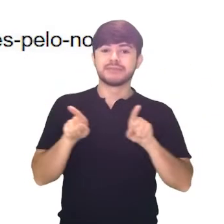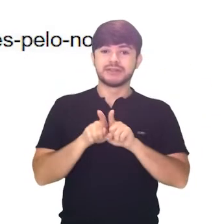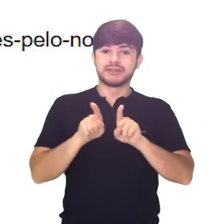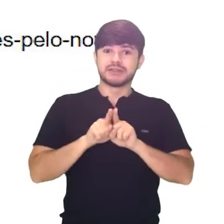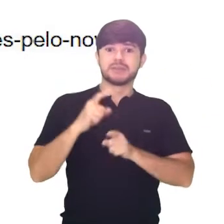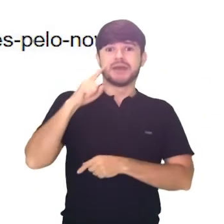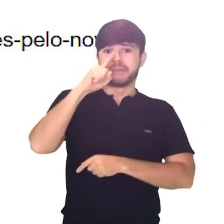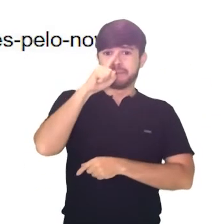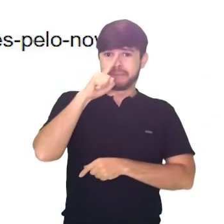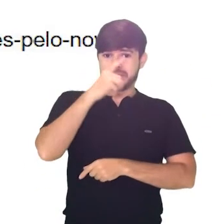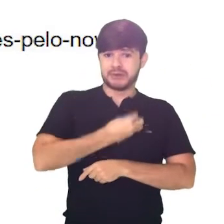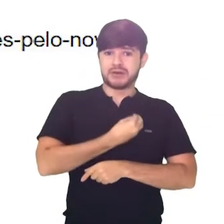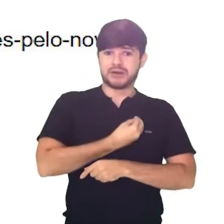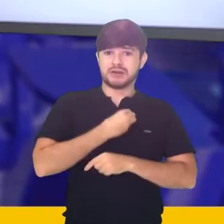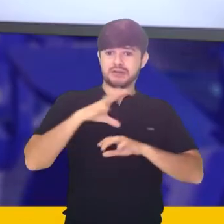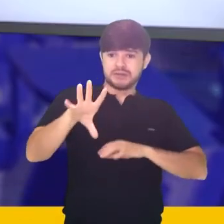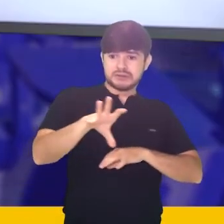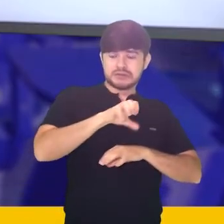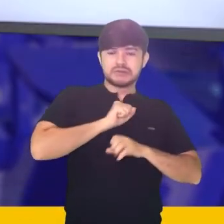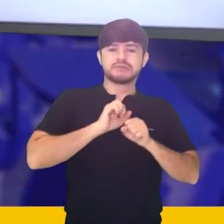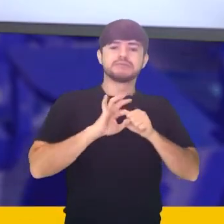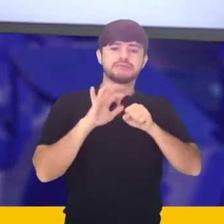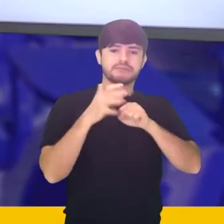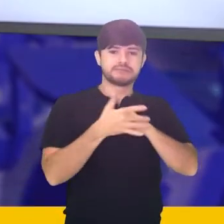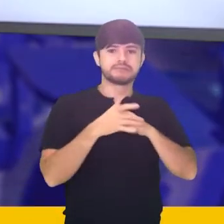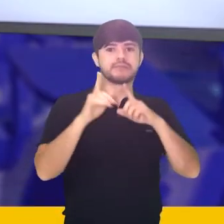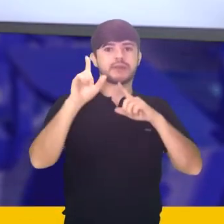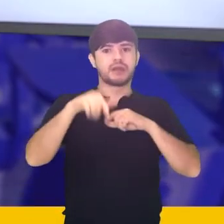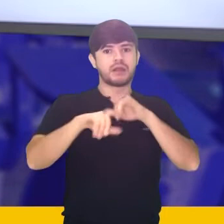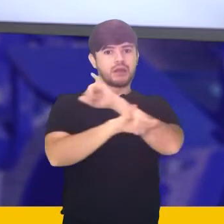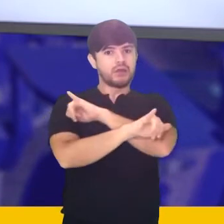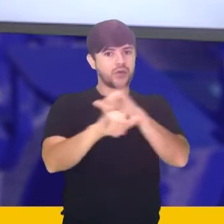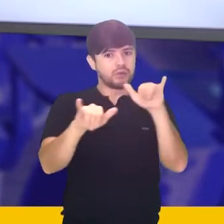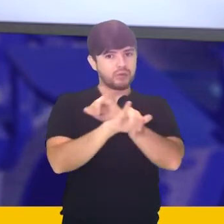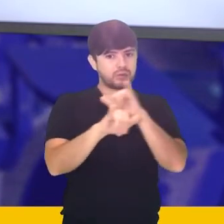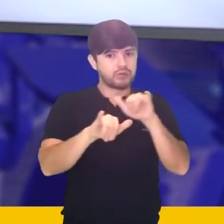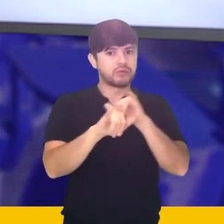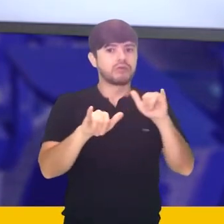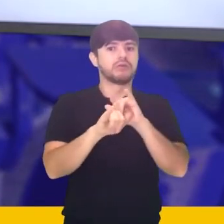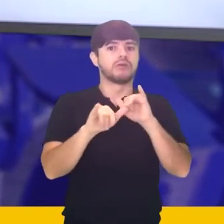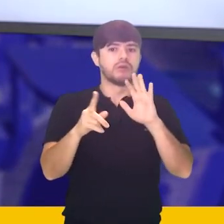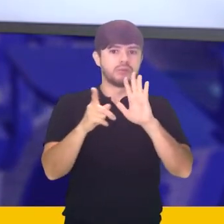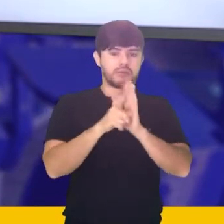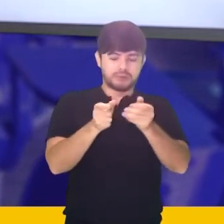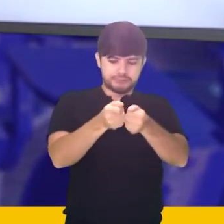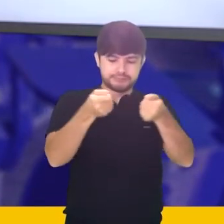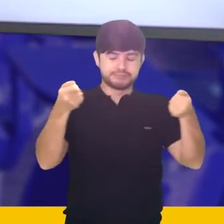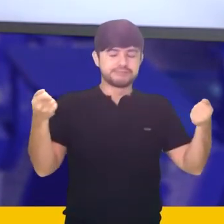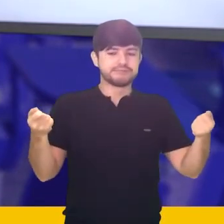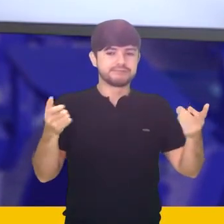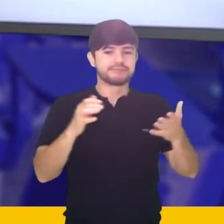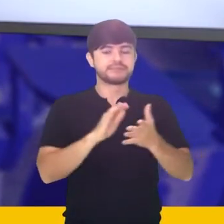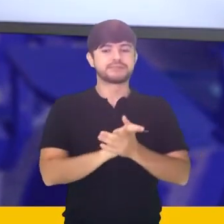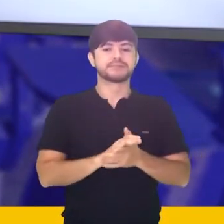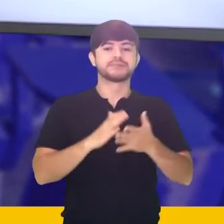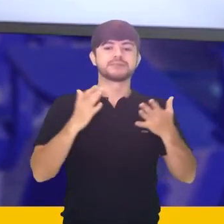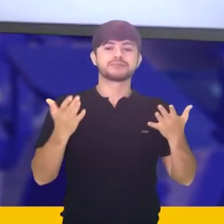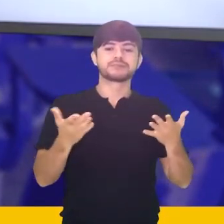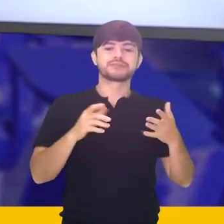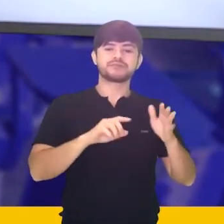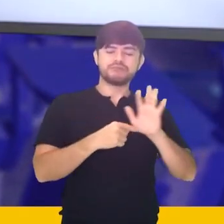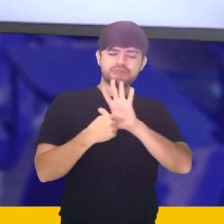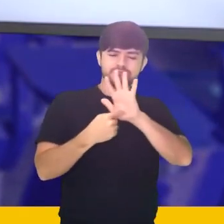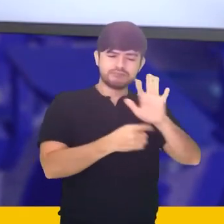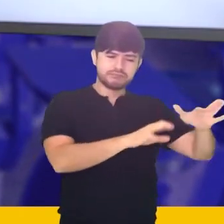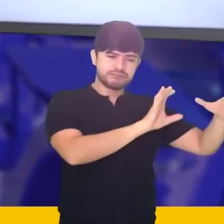expondo-se perigosamente ao contágio. Bom, essa é uma notícia do Globo, né? Dentro dessa notícia, ele vai contextualizando